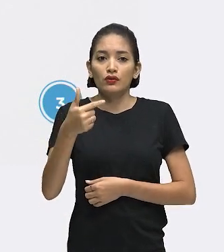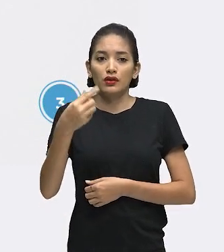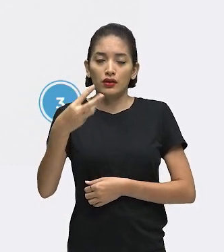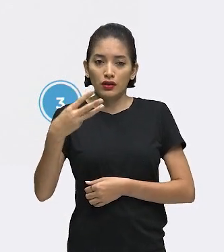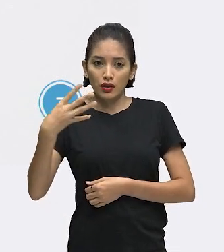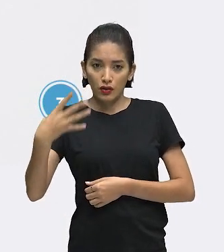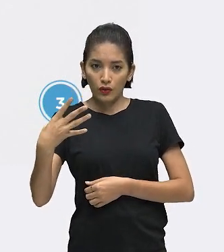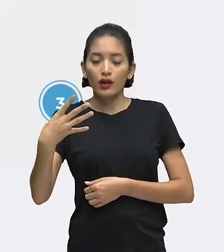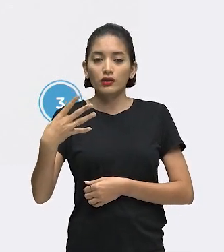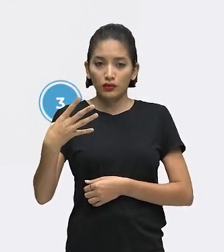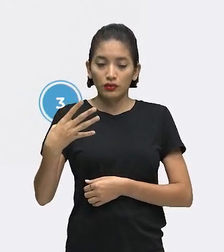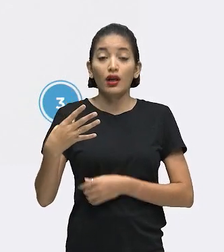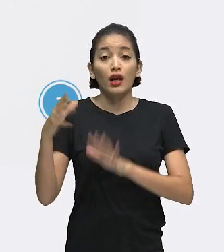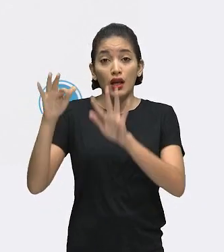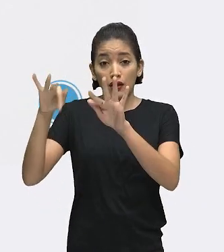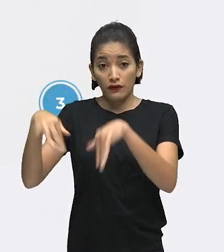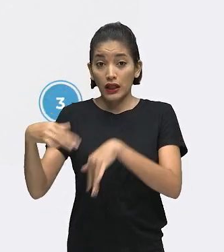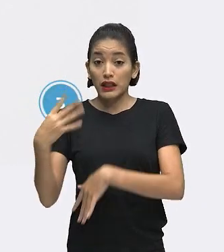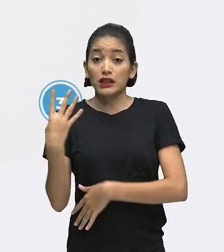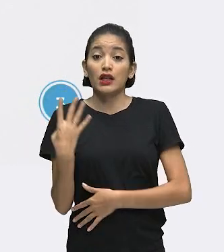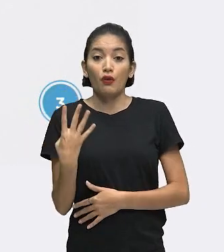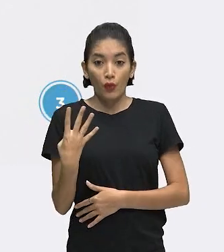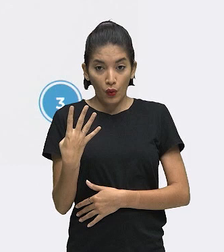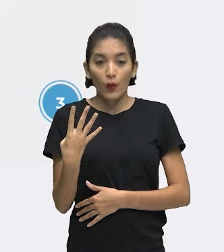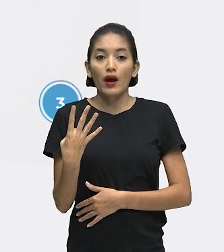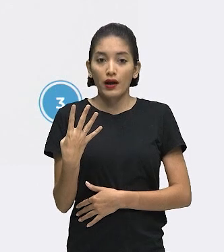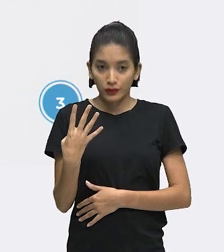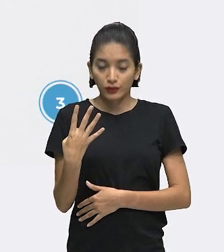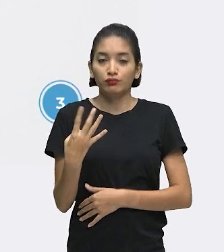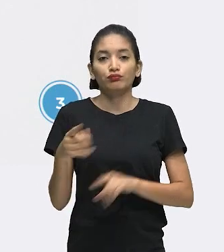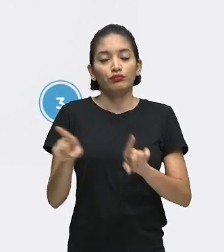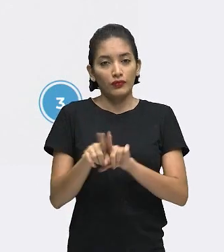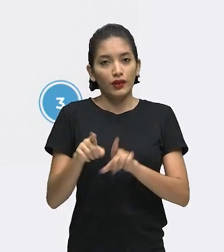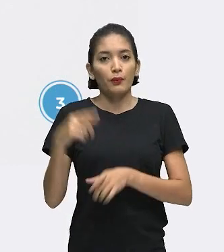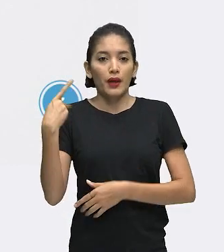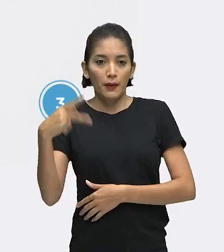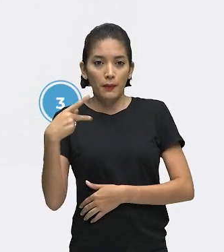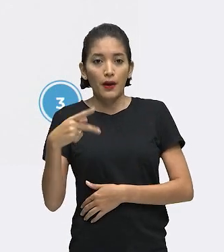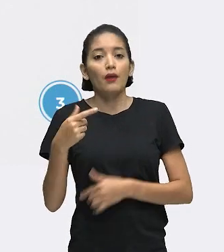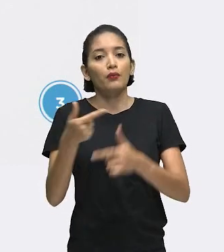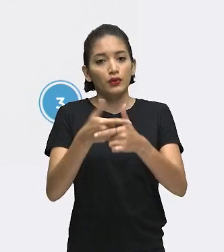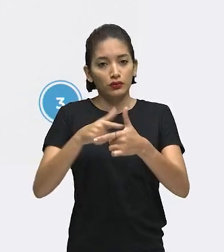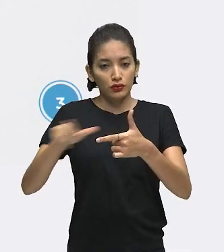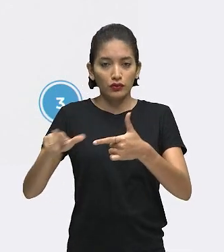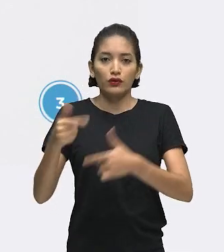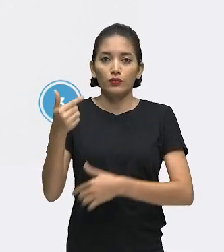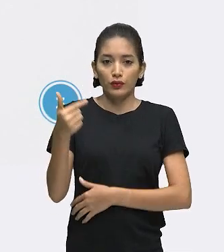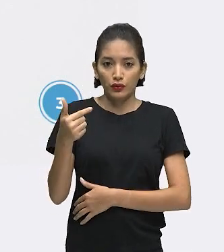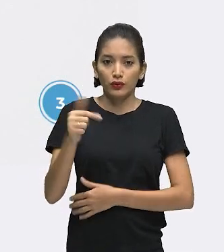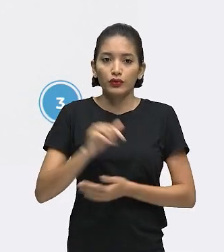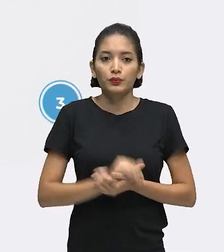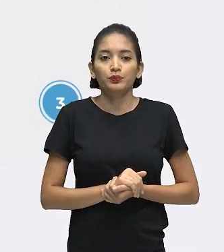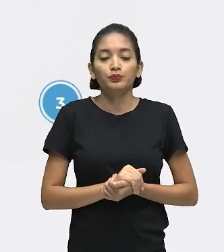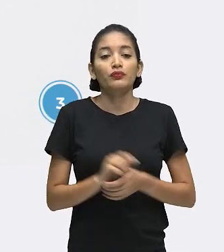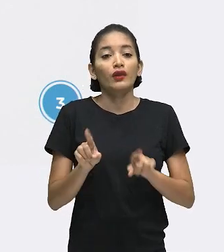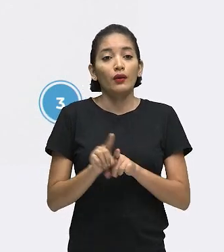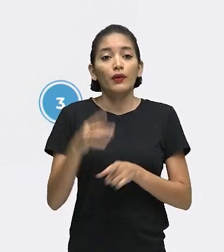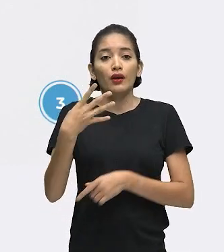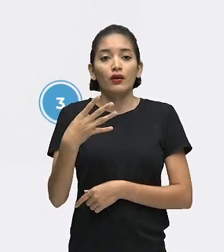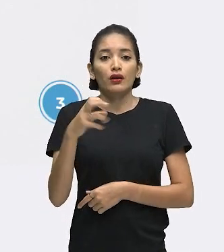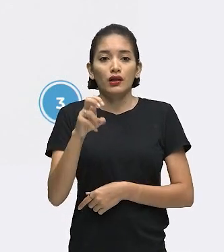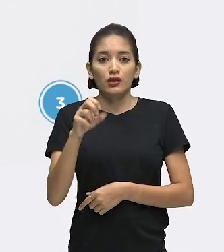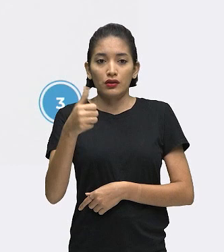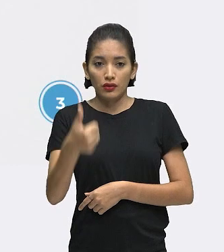5.234 termina em 4, um número par, por isso ele é divisível por 2. O número